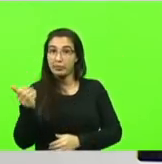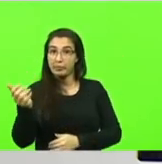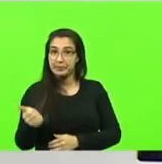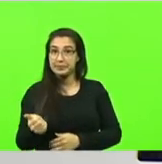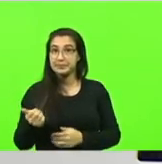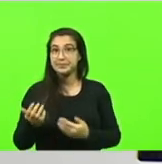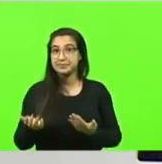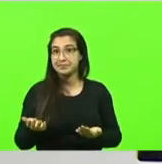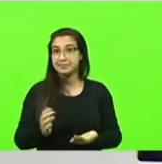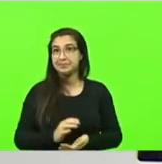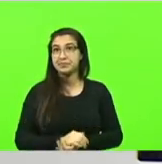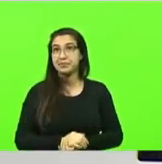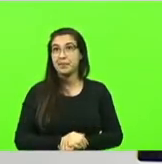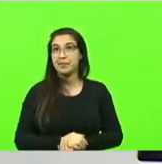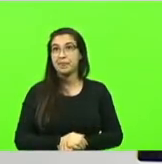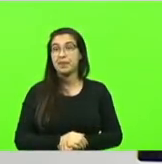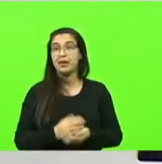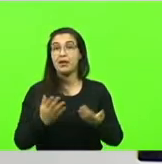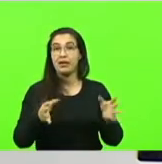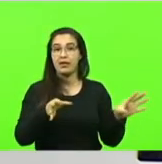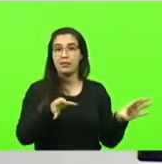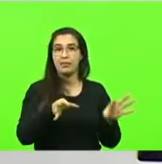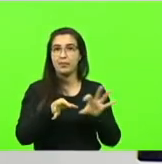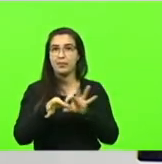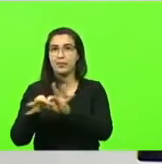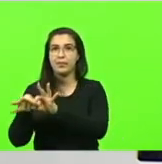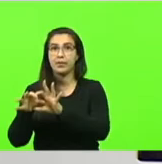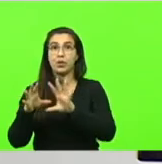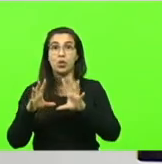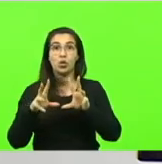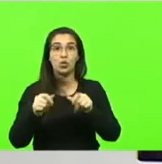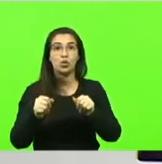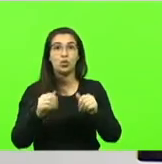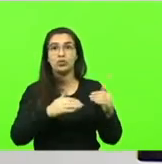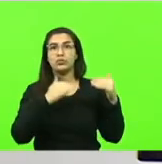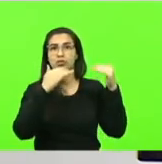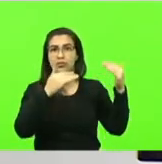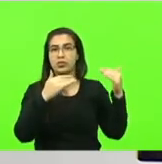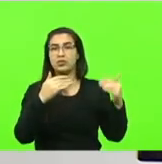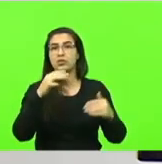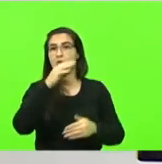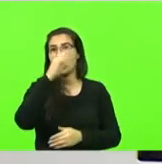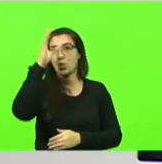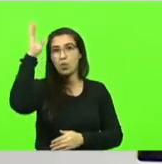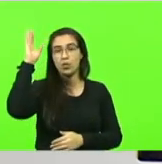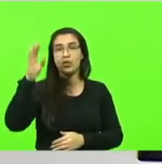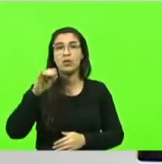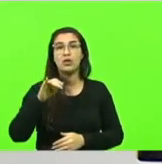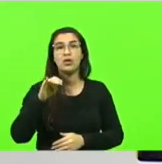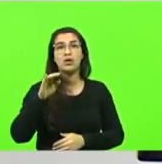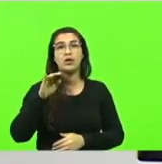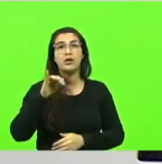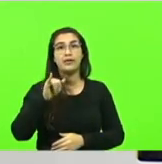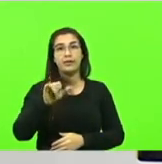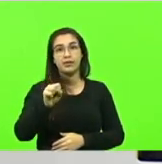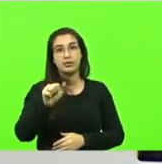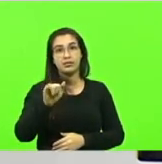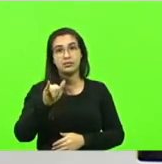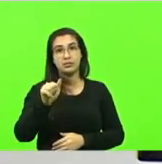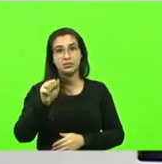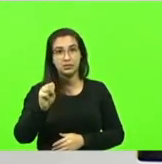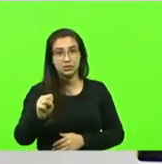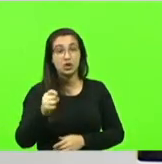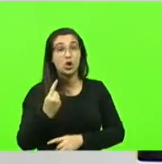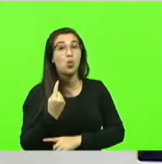Eles queriam implementar. Aí um oficial chamado Coronel Isaías, que é o único especialista no negócio, que